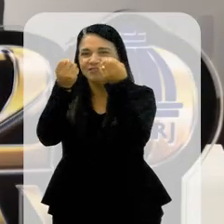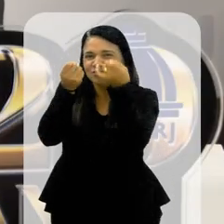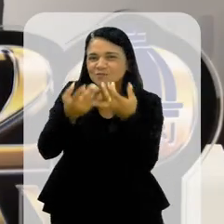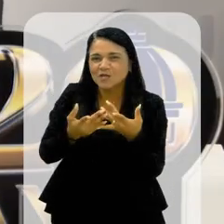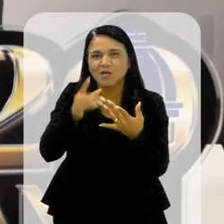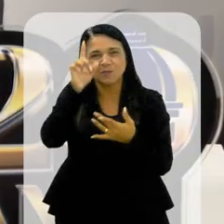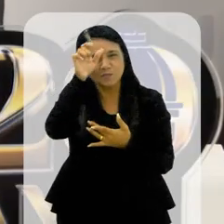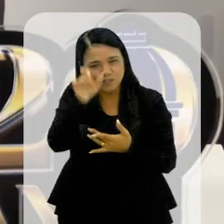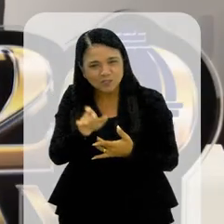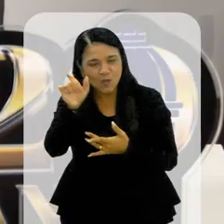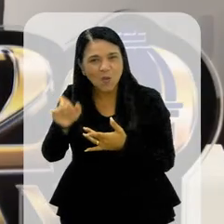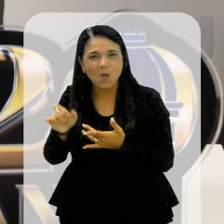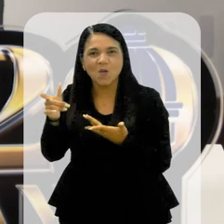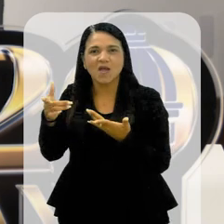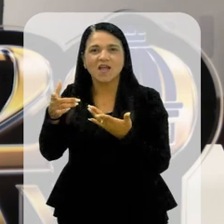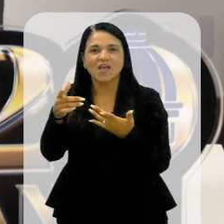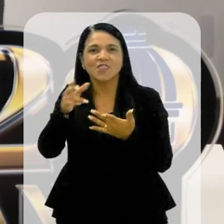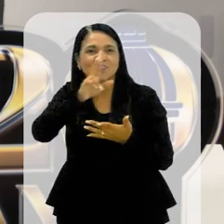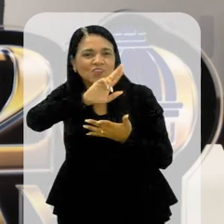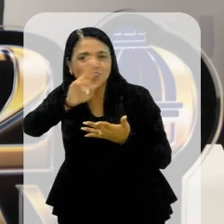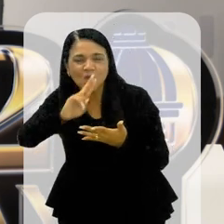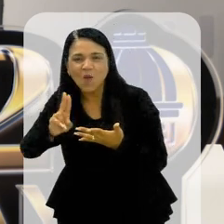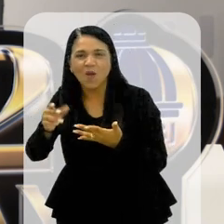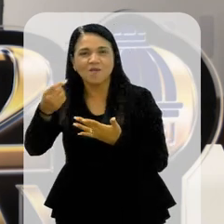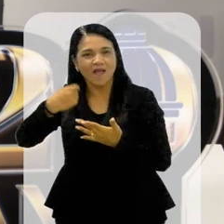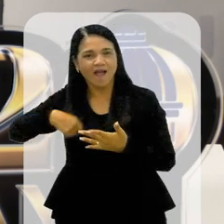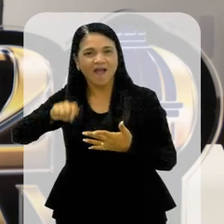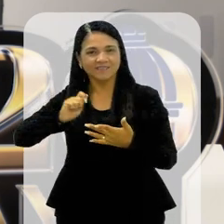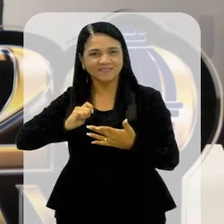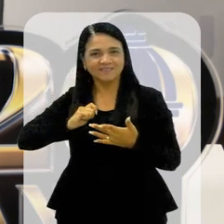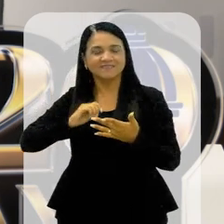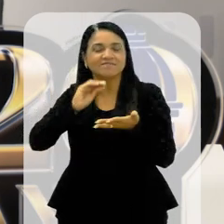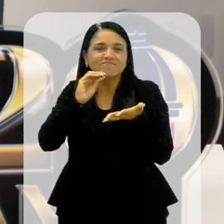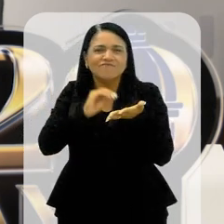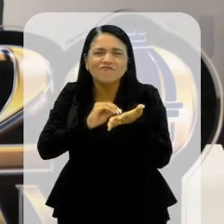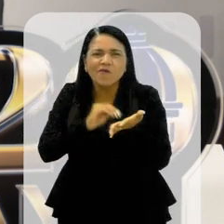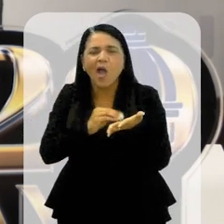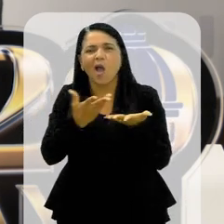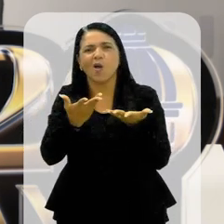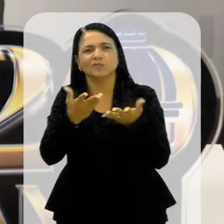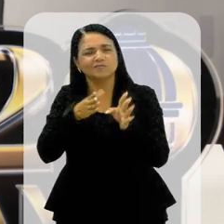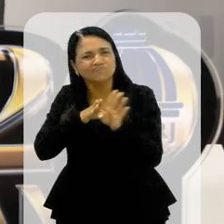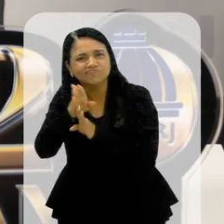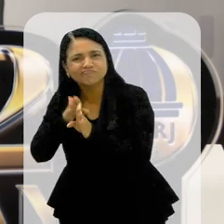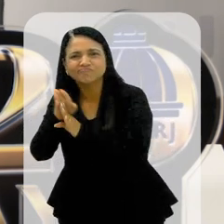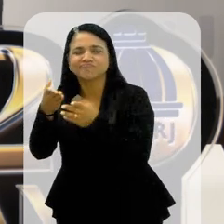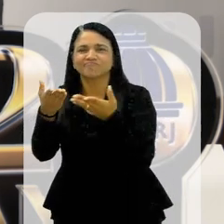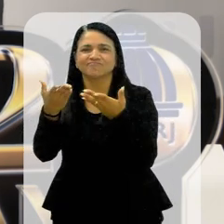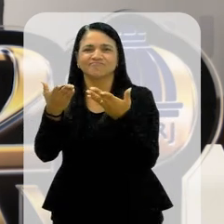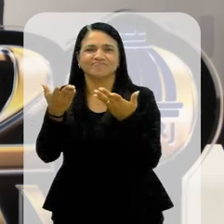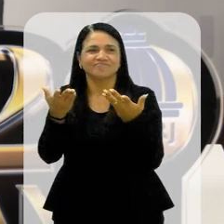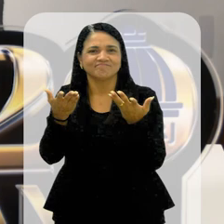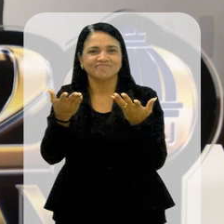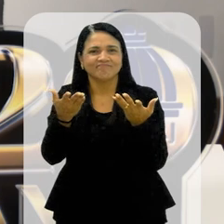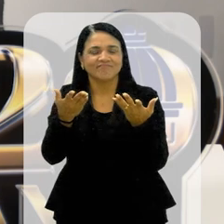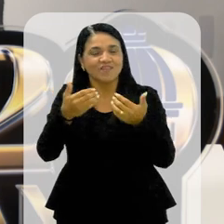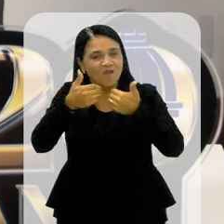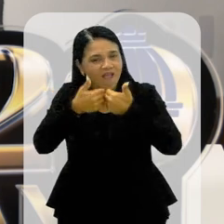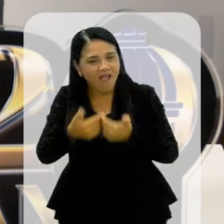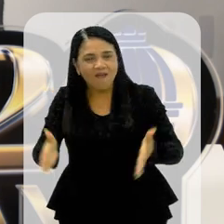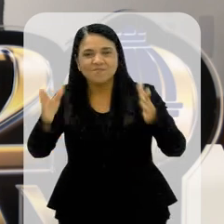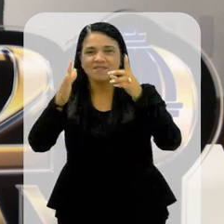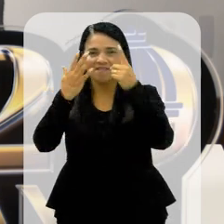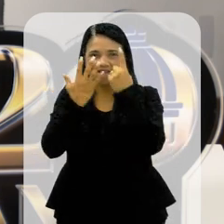pessoa explicando, né? Dando nome aos artistas. Né? Acho que falta um pouco disso, né? O